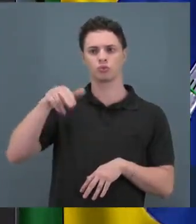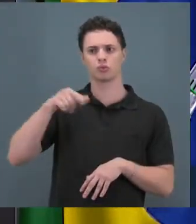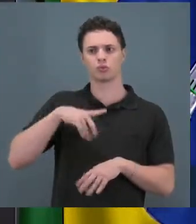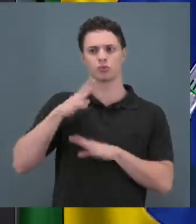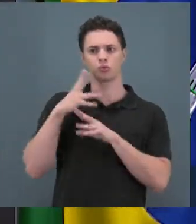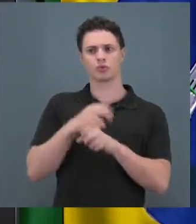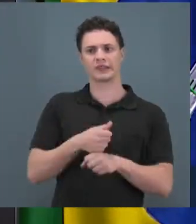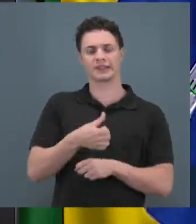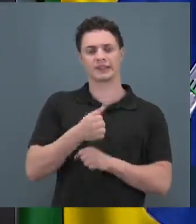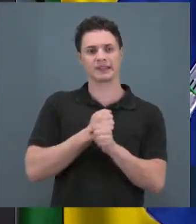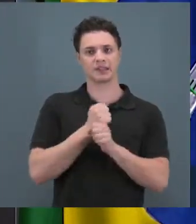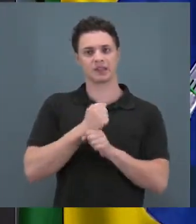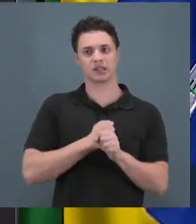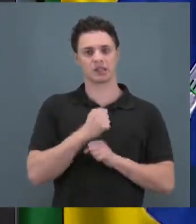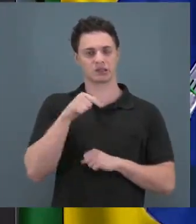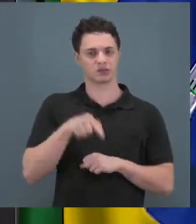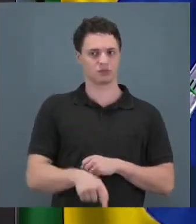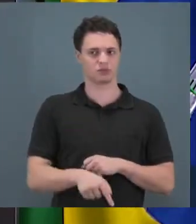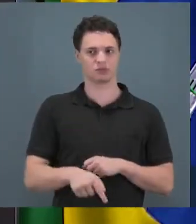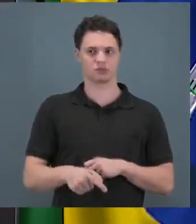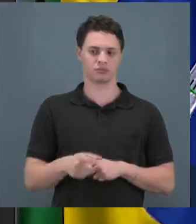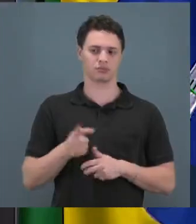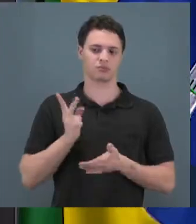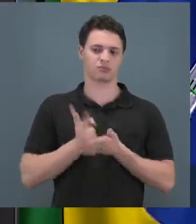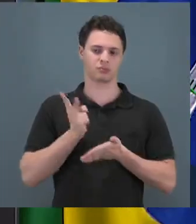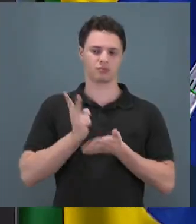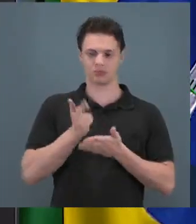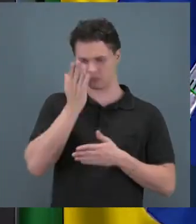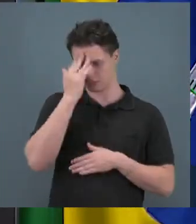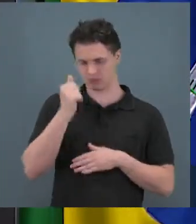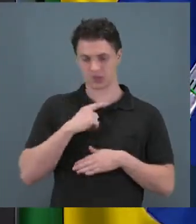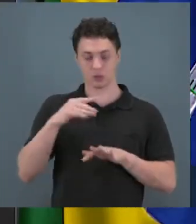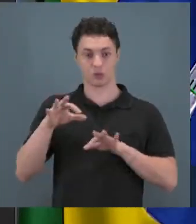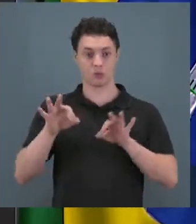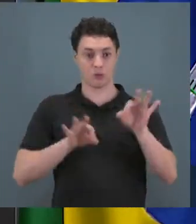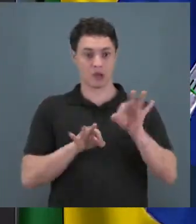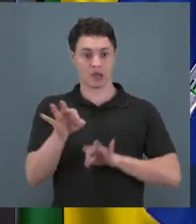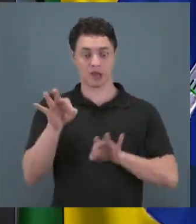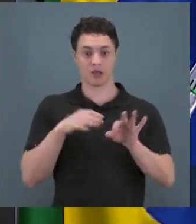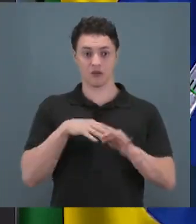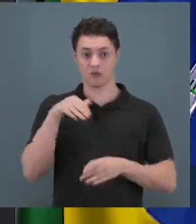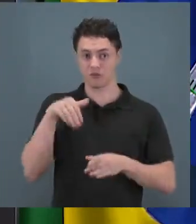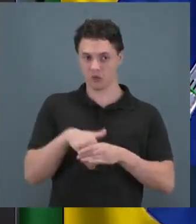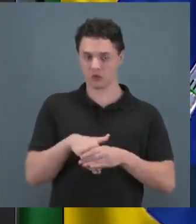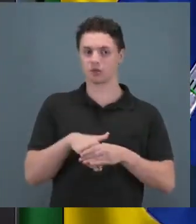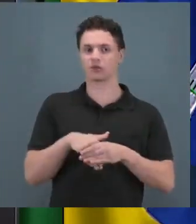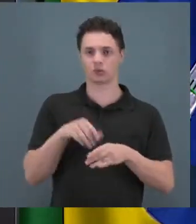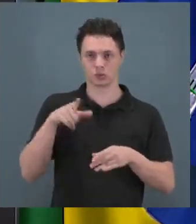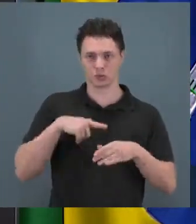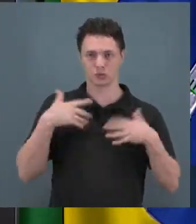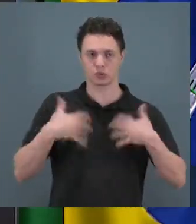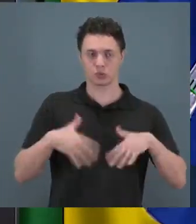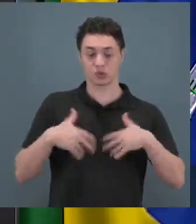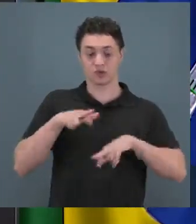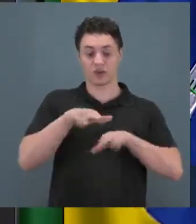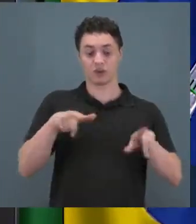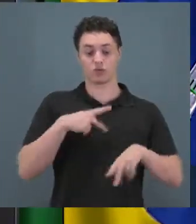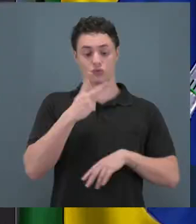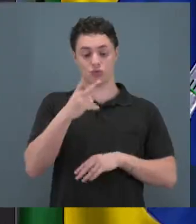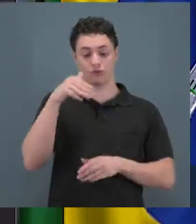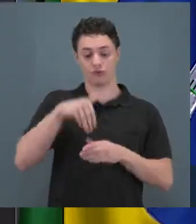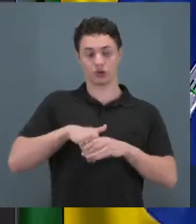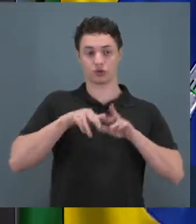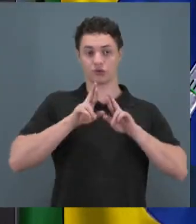de Senado Federal. Mesmo com essa manobra, a votação foi apertadíssima, pela diferença de 2